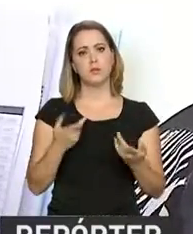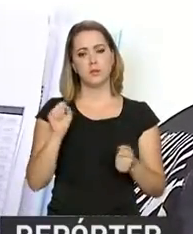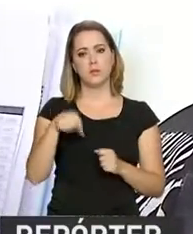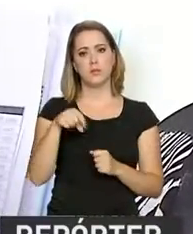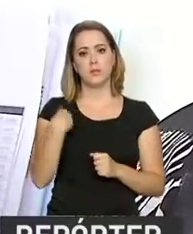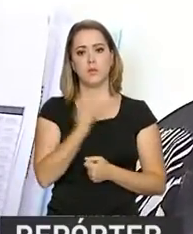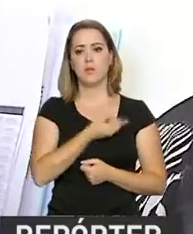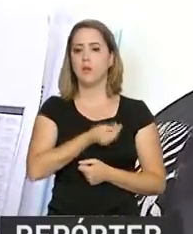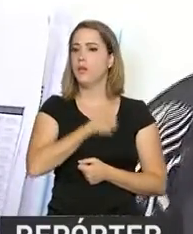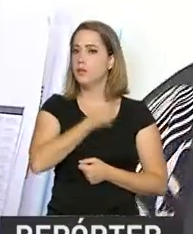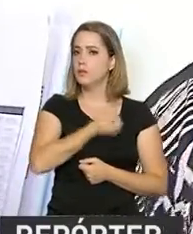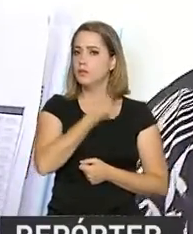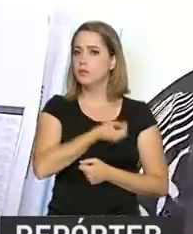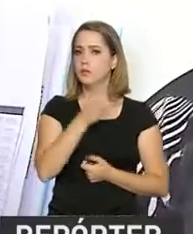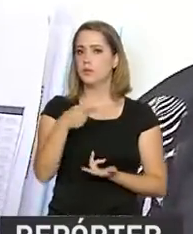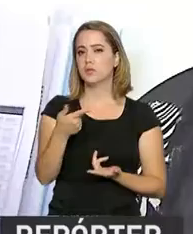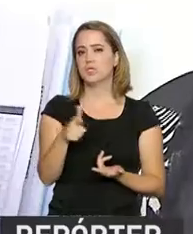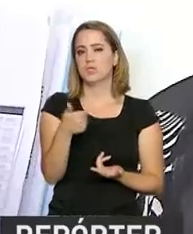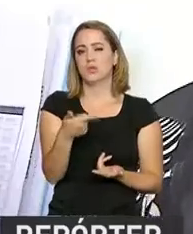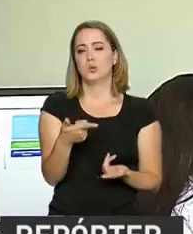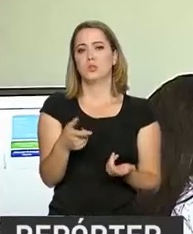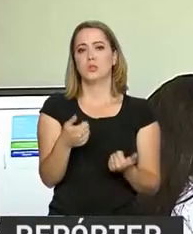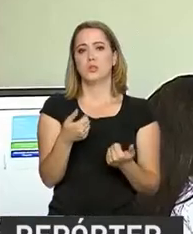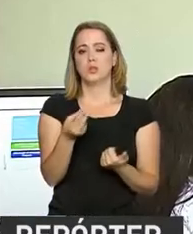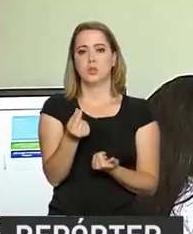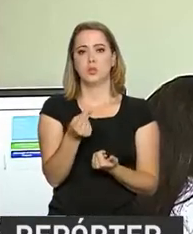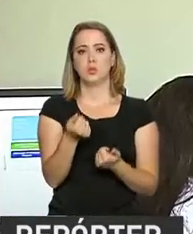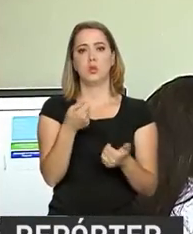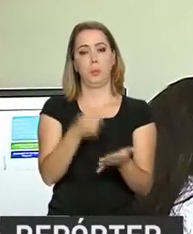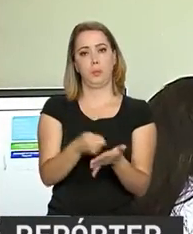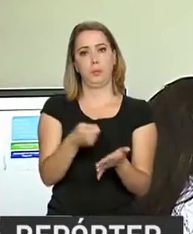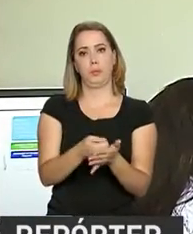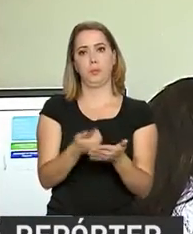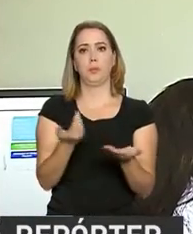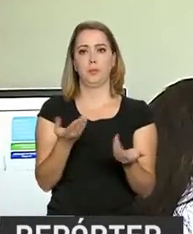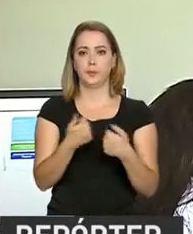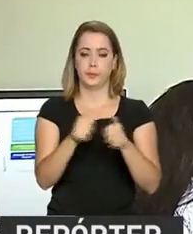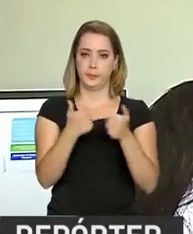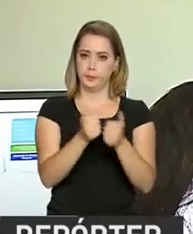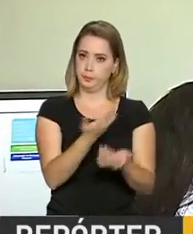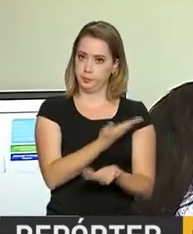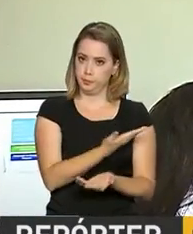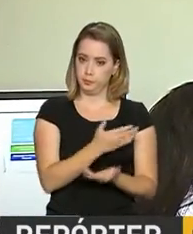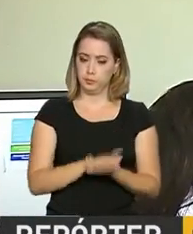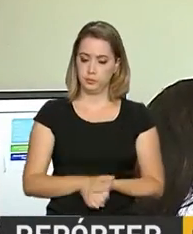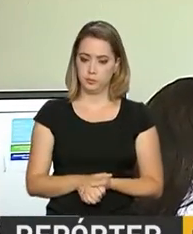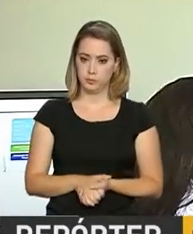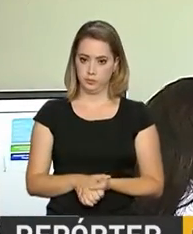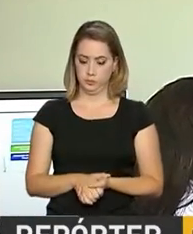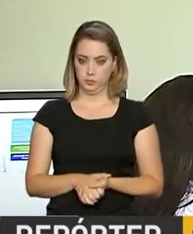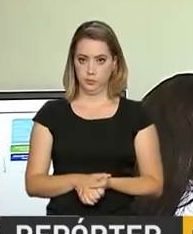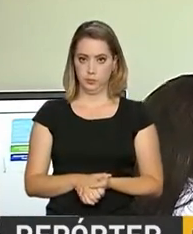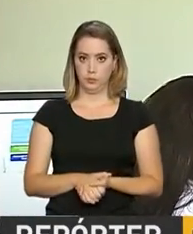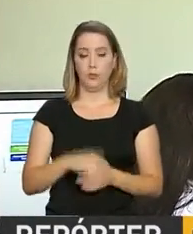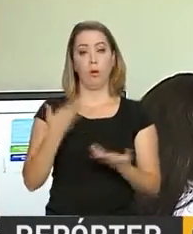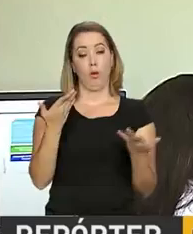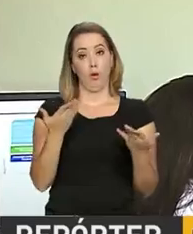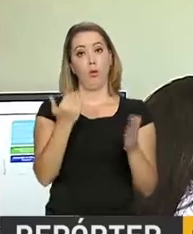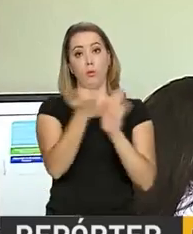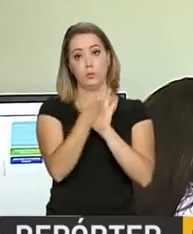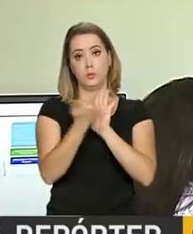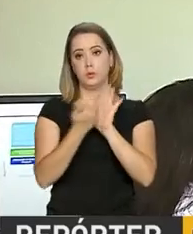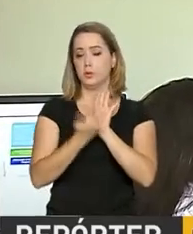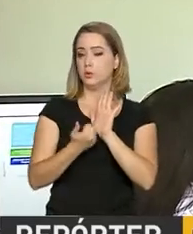vida nós não tem dinheiro para pagar passagem toda hora. O programa Mais Médicos foi criado pelo governo federal para melhorar o atendimento